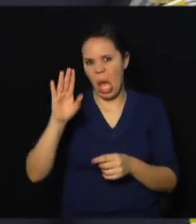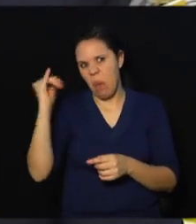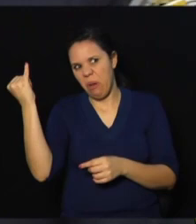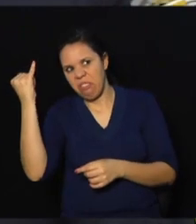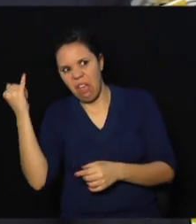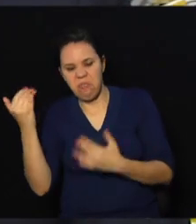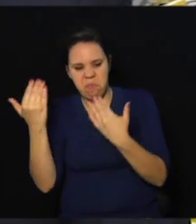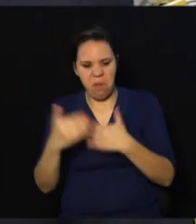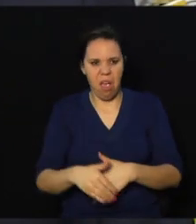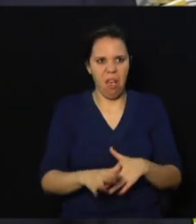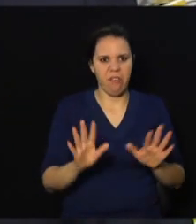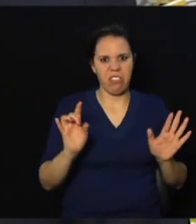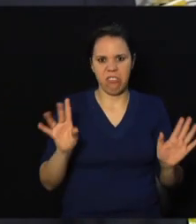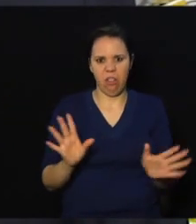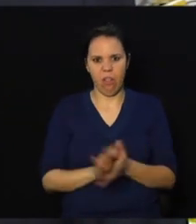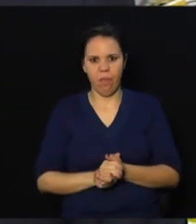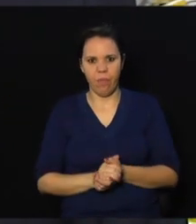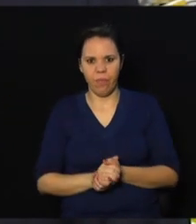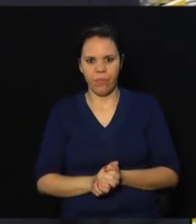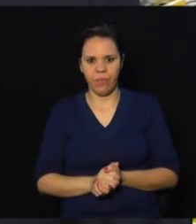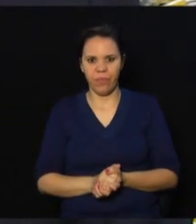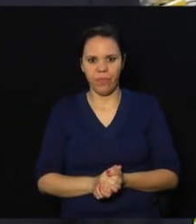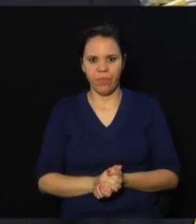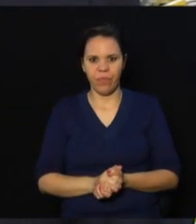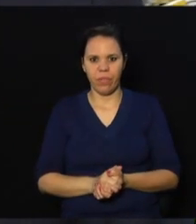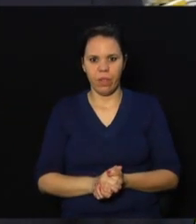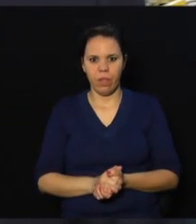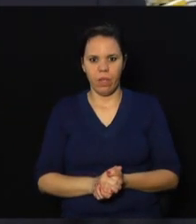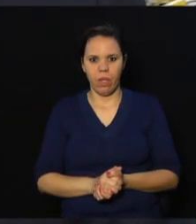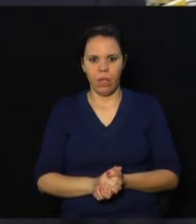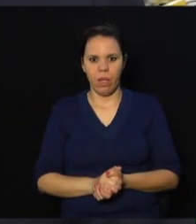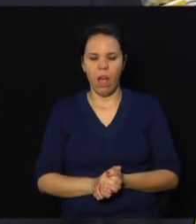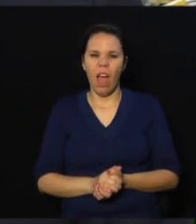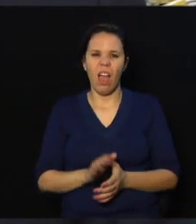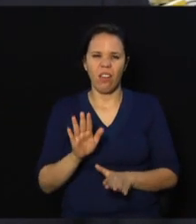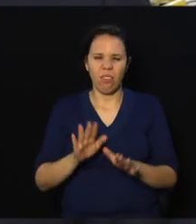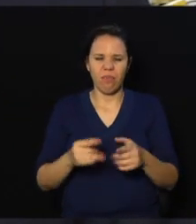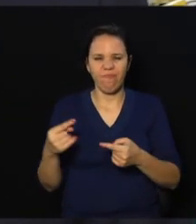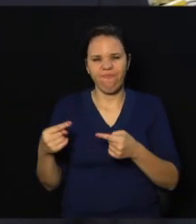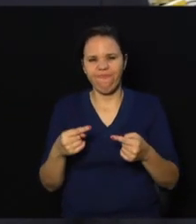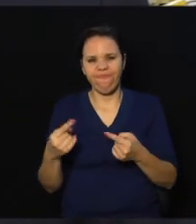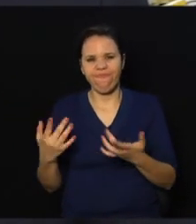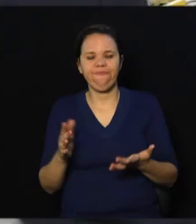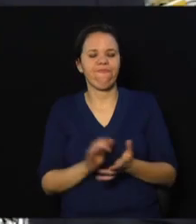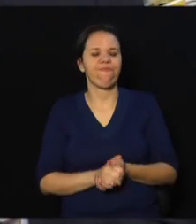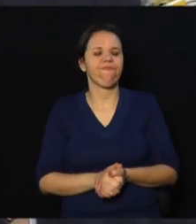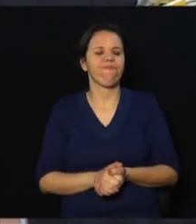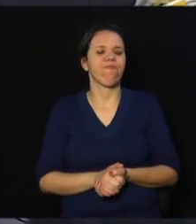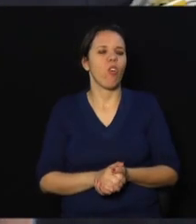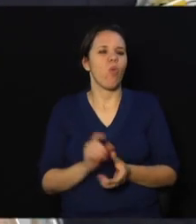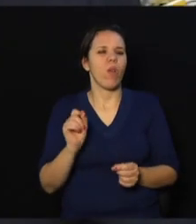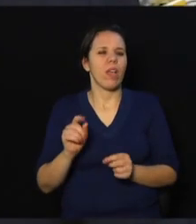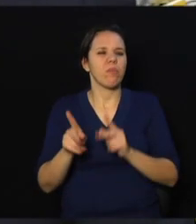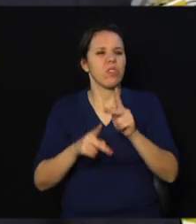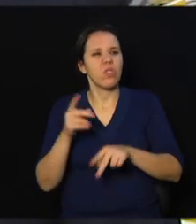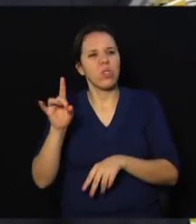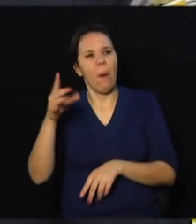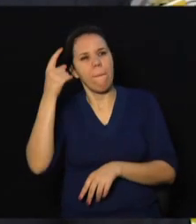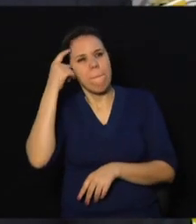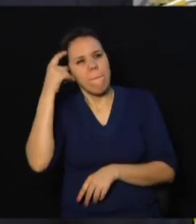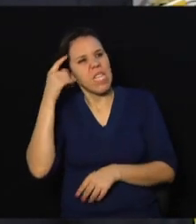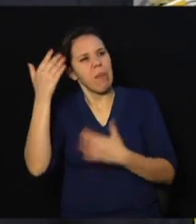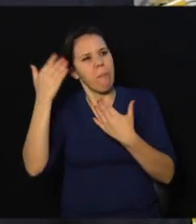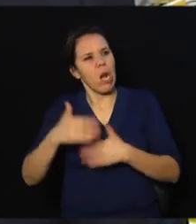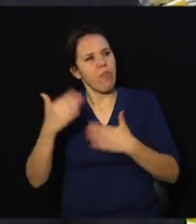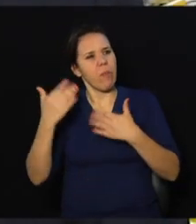classificação que dá que gera essa competição, né? Esse ranking que os alunos têm que